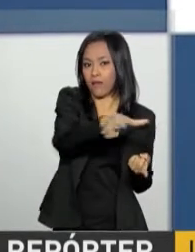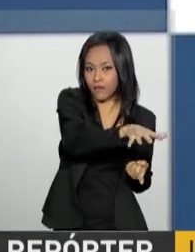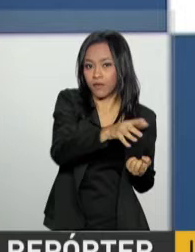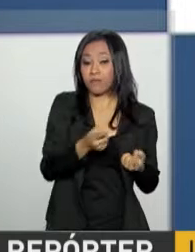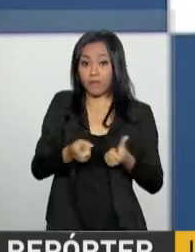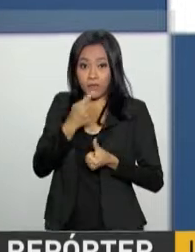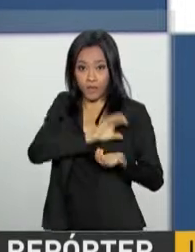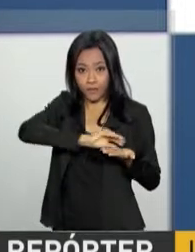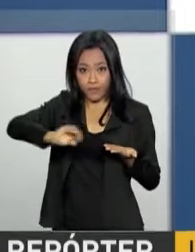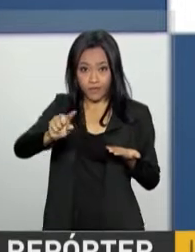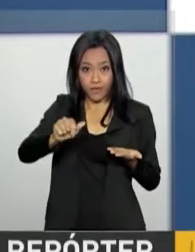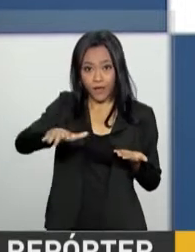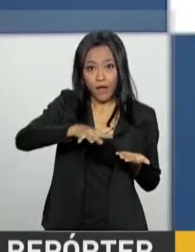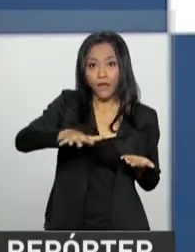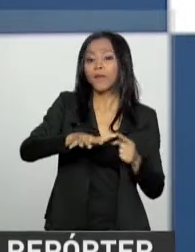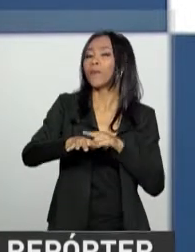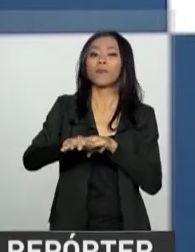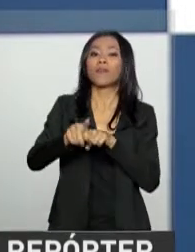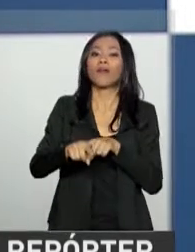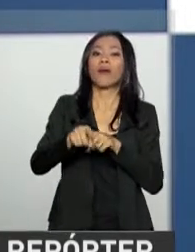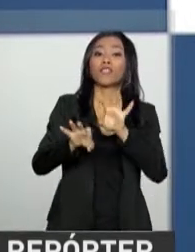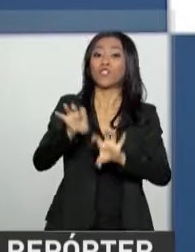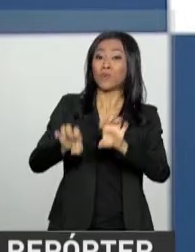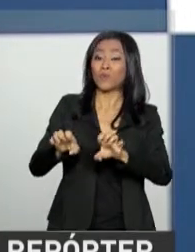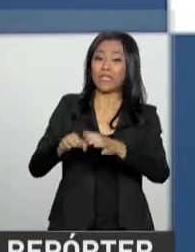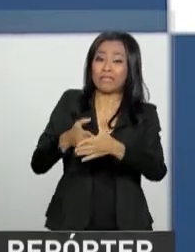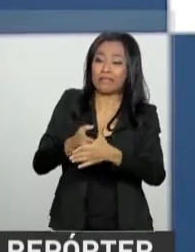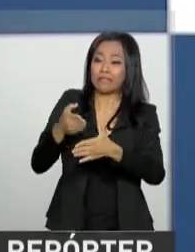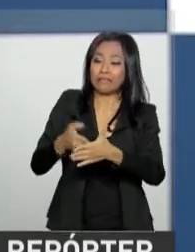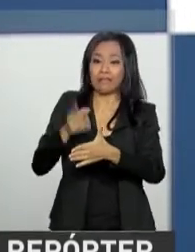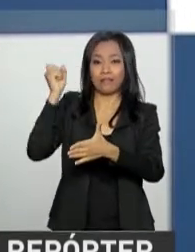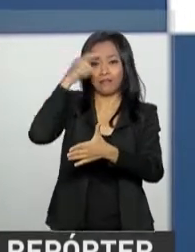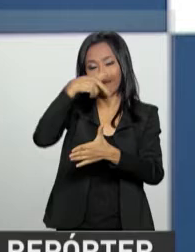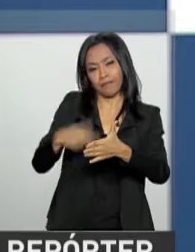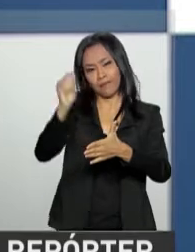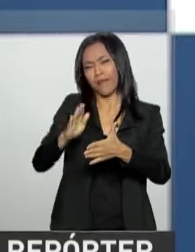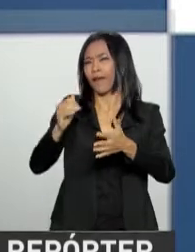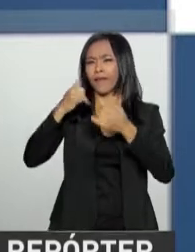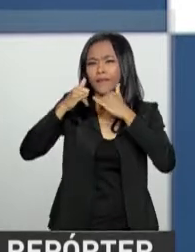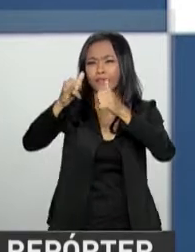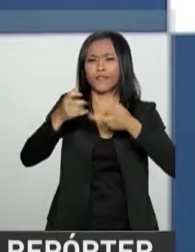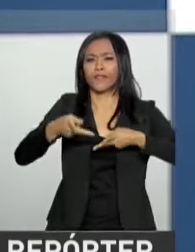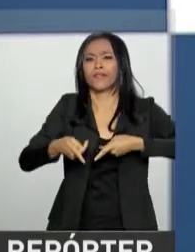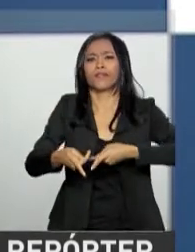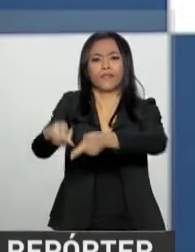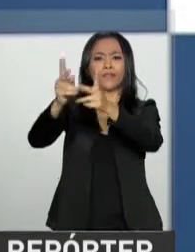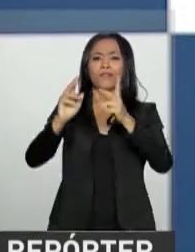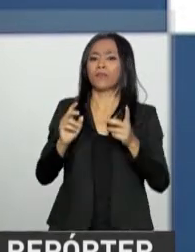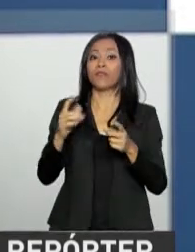lugar, os gargalos da infraestrutura no Brasil no que diz respeito à energia, transporte e